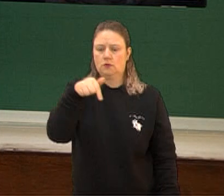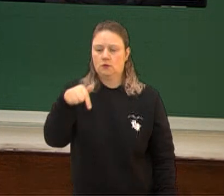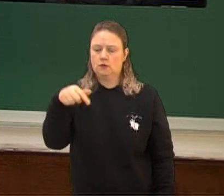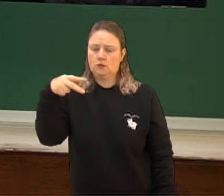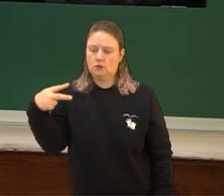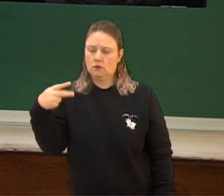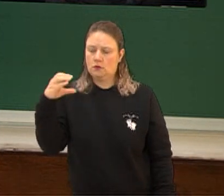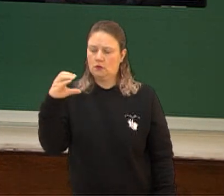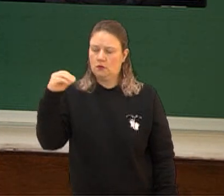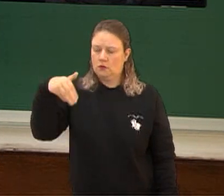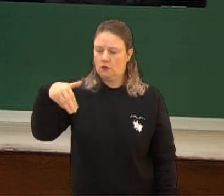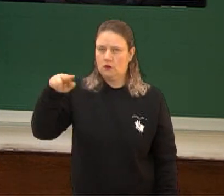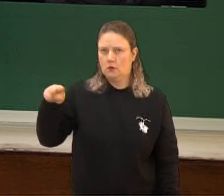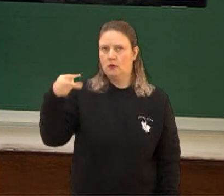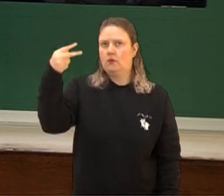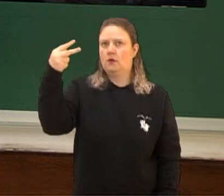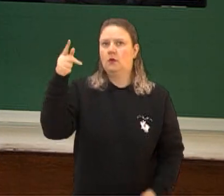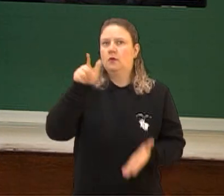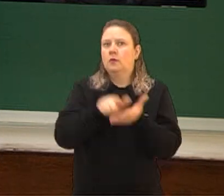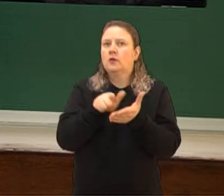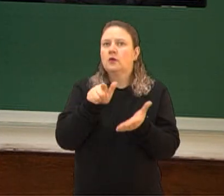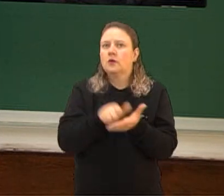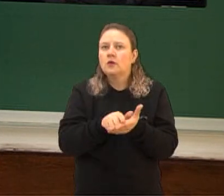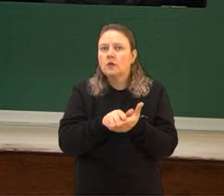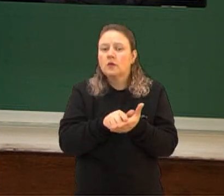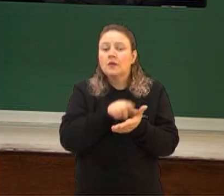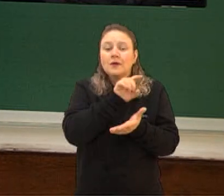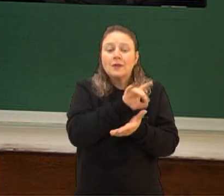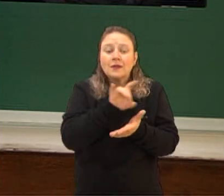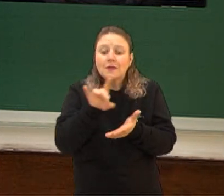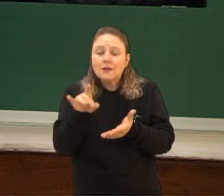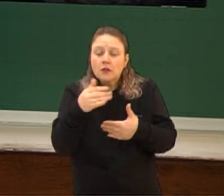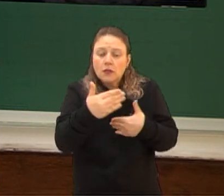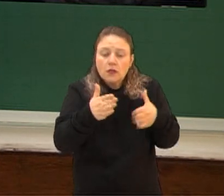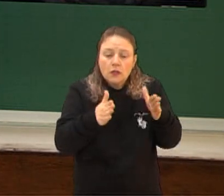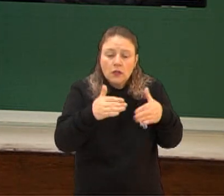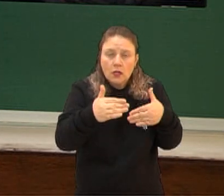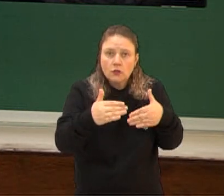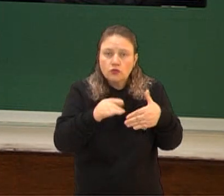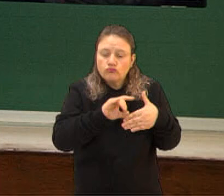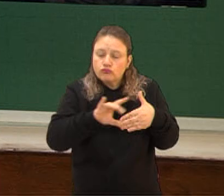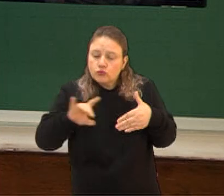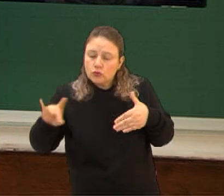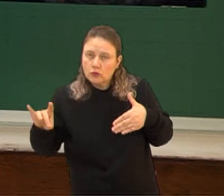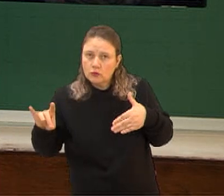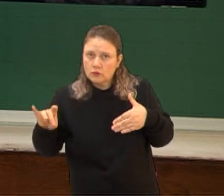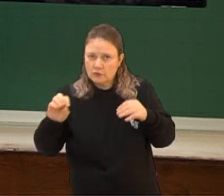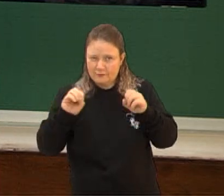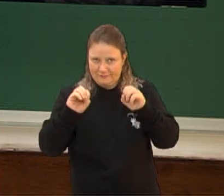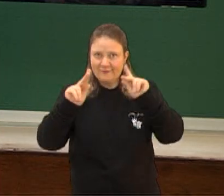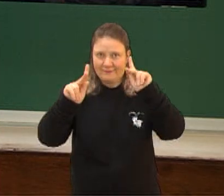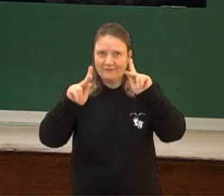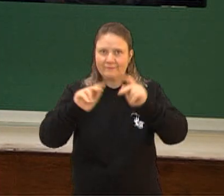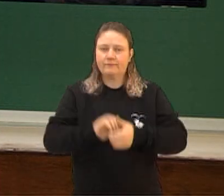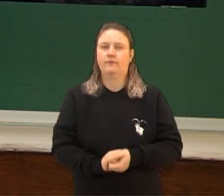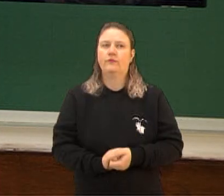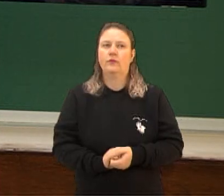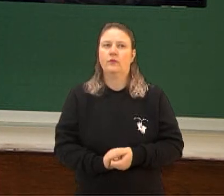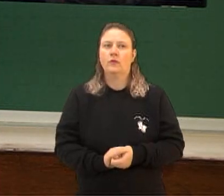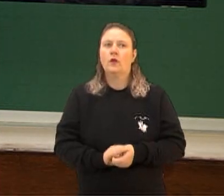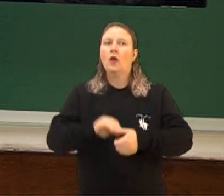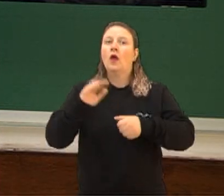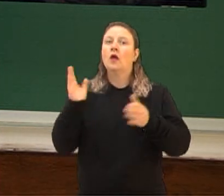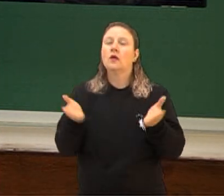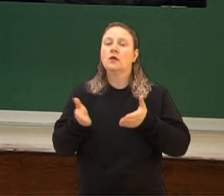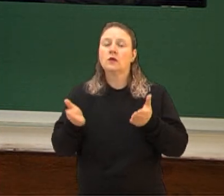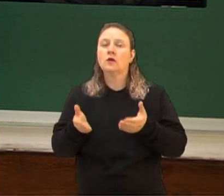2.772 centímetros quadrados de papelão por caixa, já com o vinco. Tudo bem aí? Último passo.